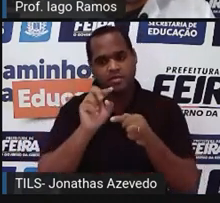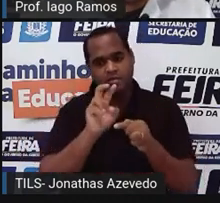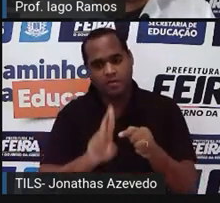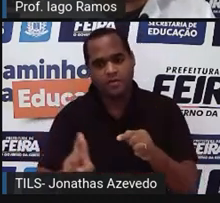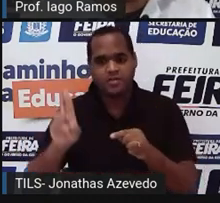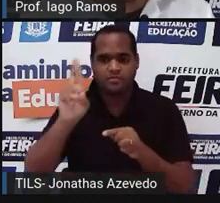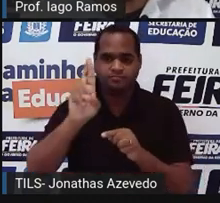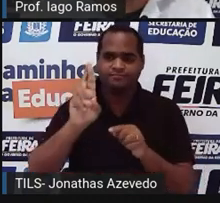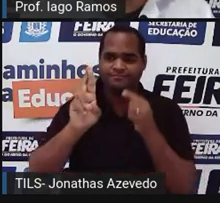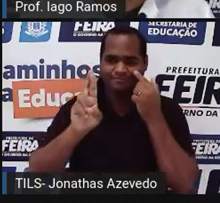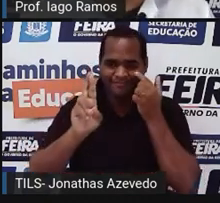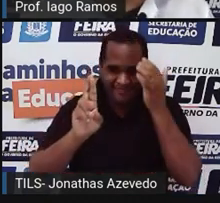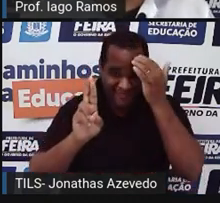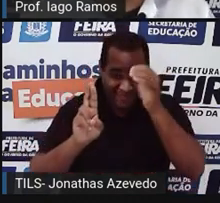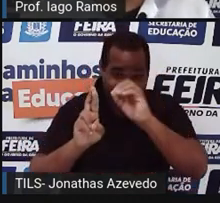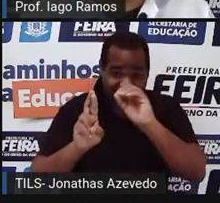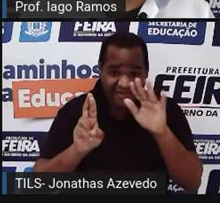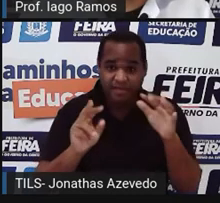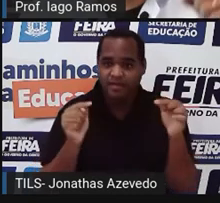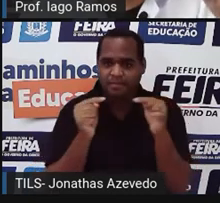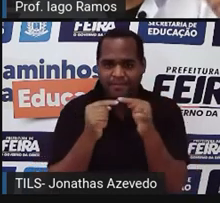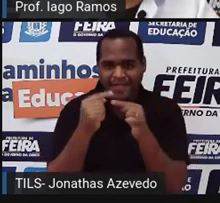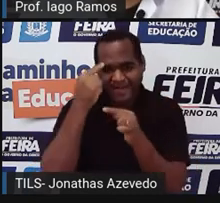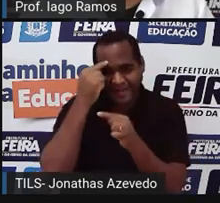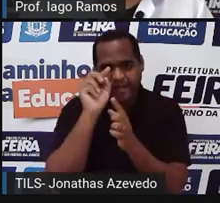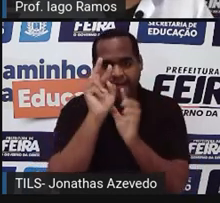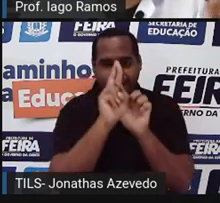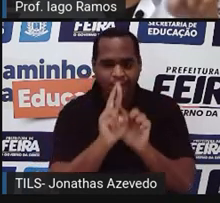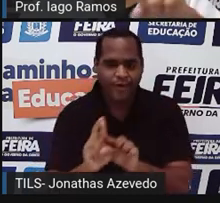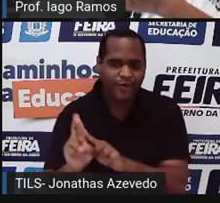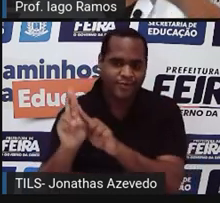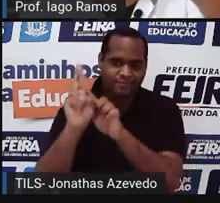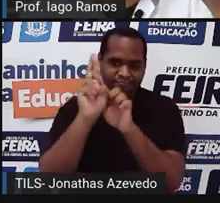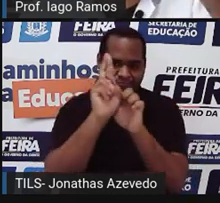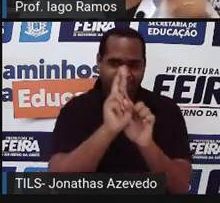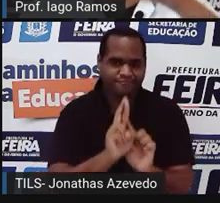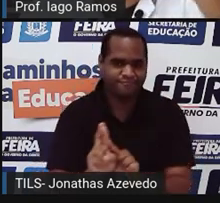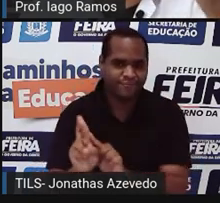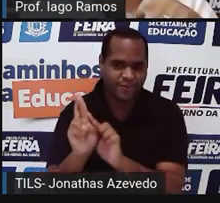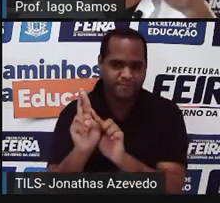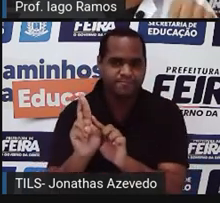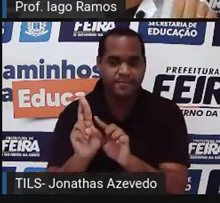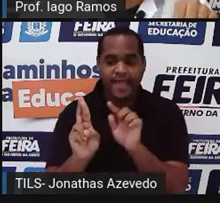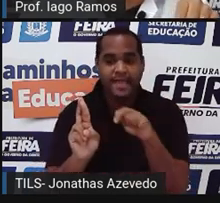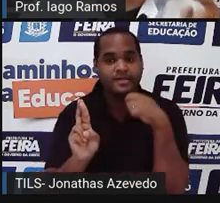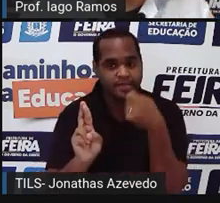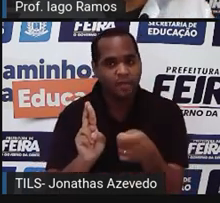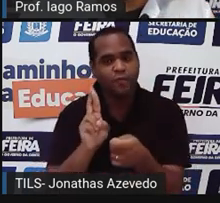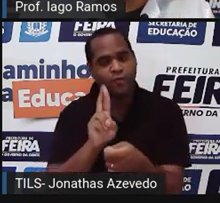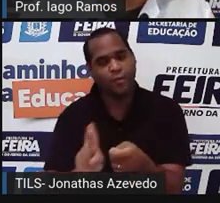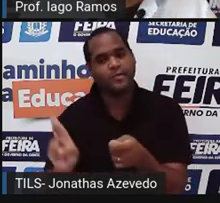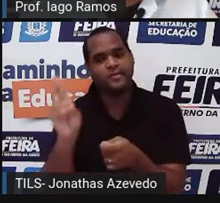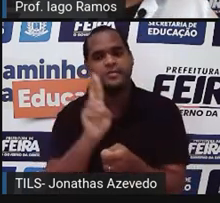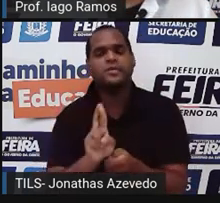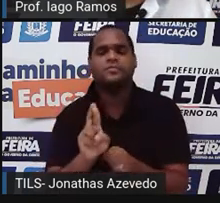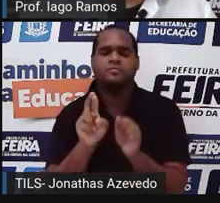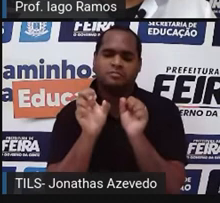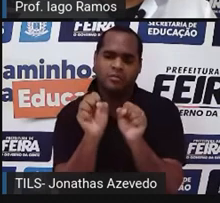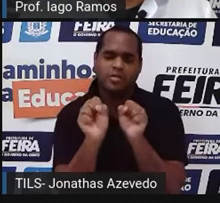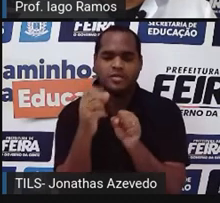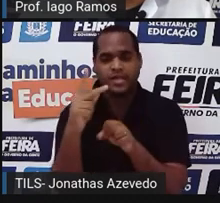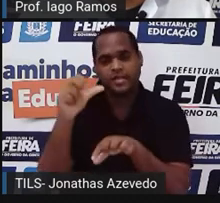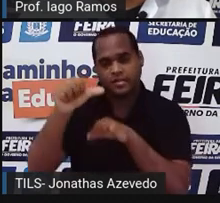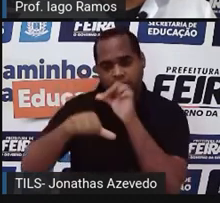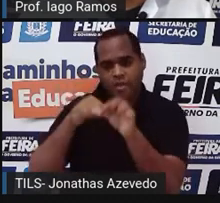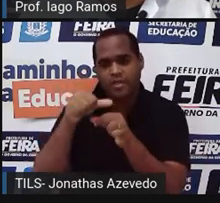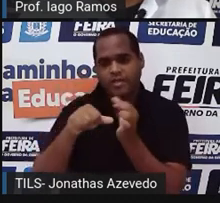rotação. Rotação tem a ver com rotacionar e rotacionar é girar. Então, é uma